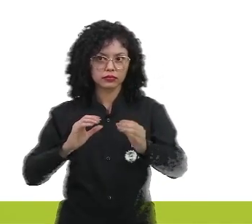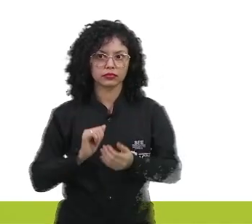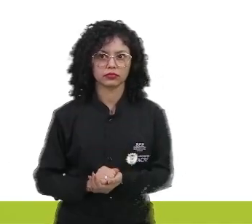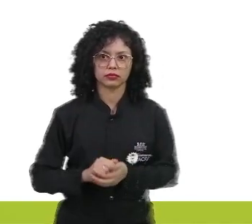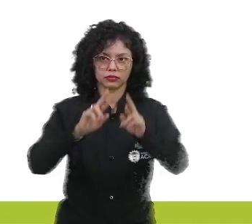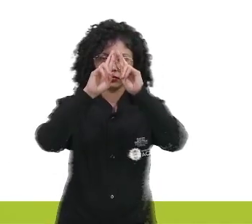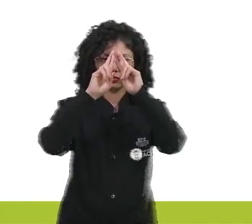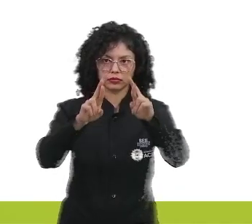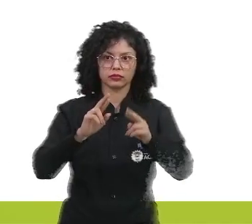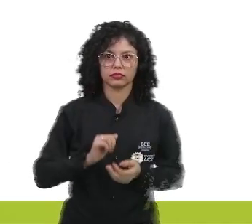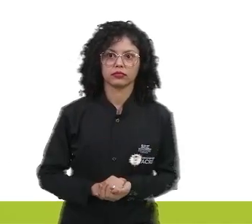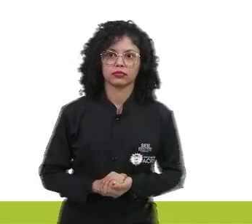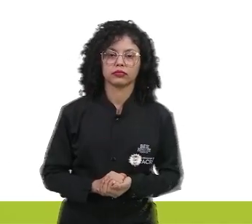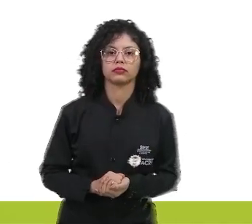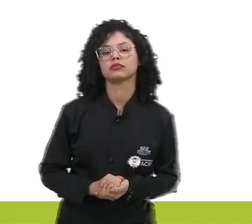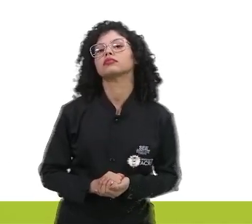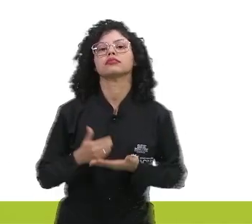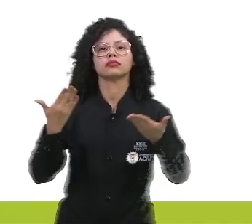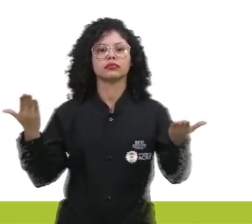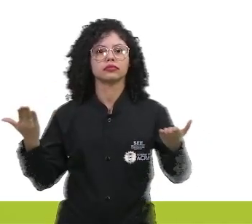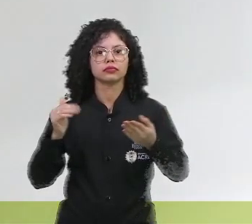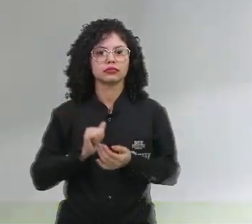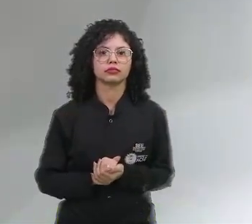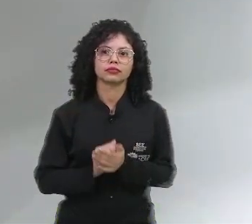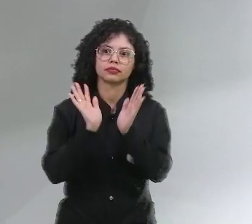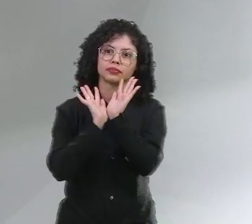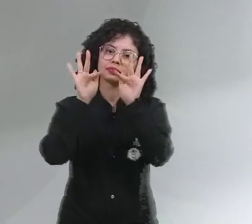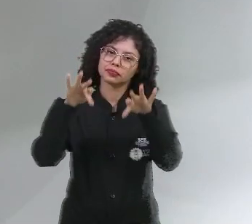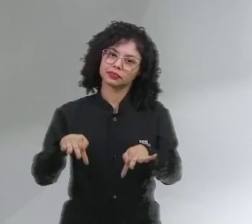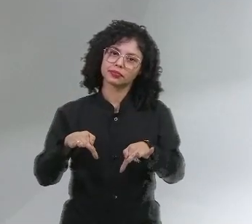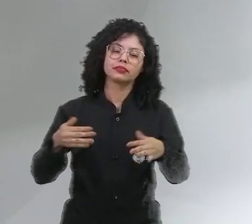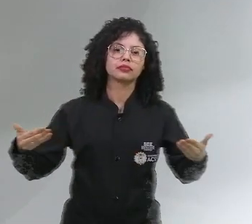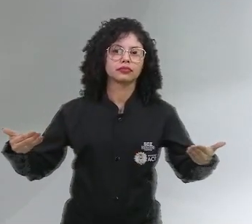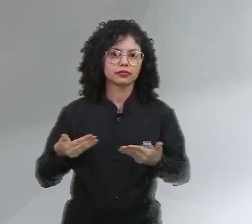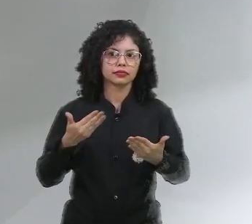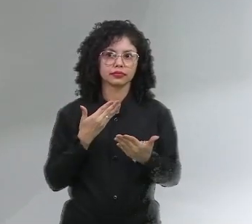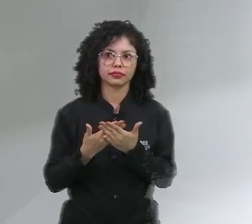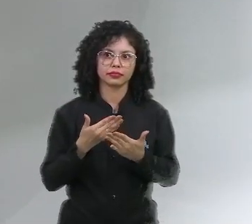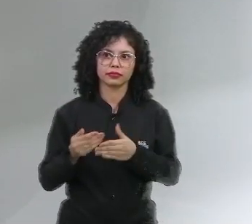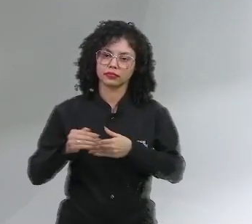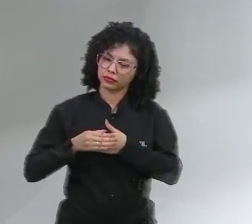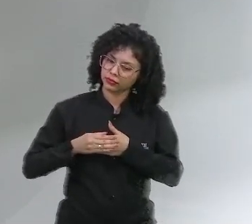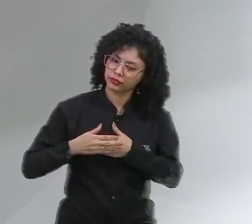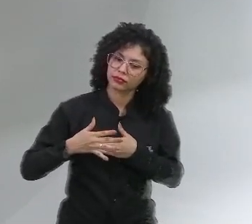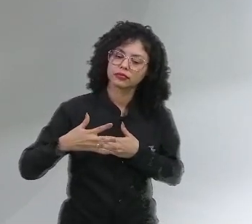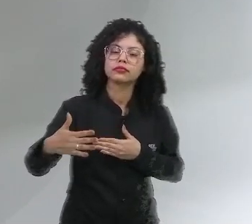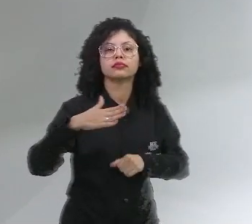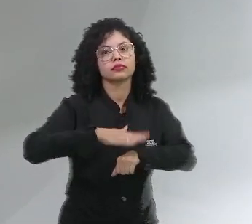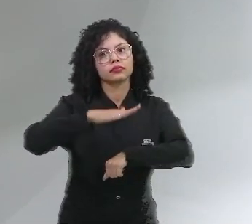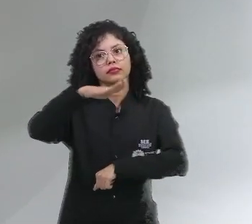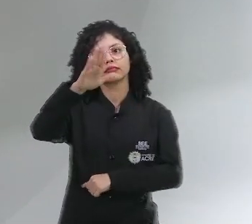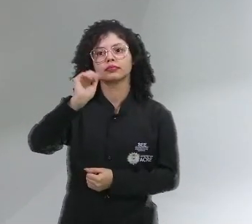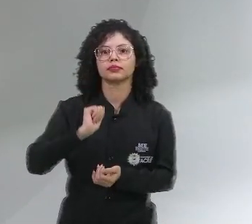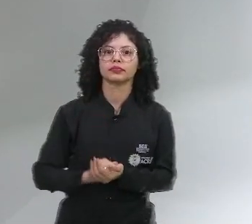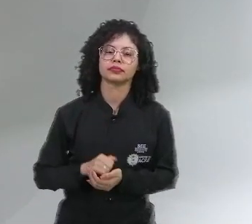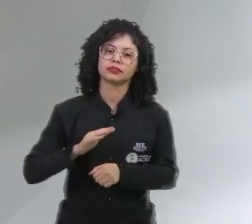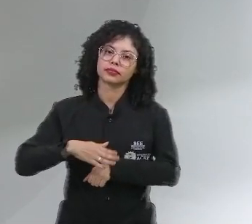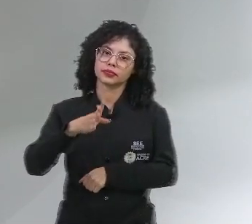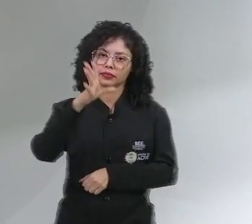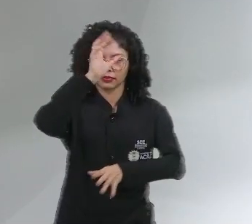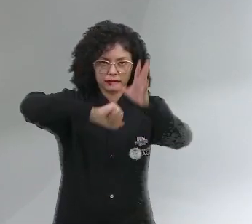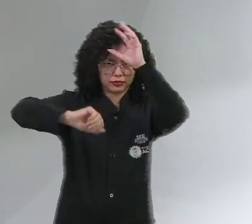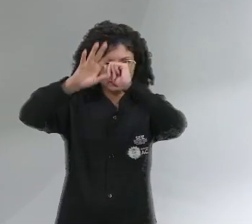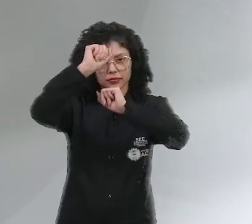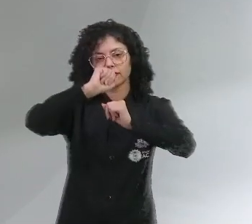no respeito. E é com base nisso que a gente encerra essa aula e vamos avançando ainda mais, porque tem mais conhecimento,